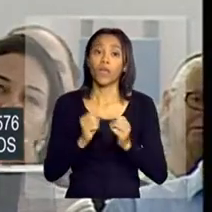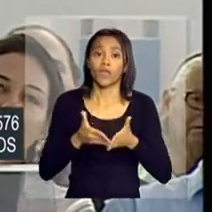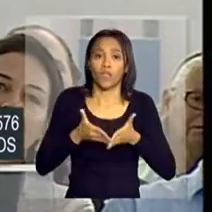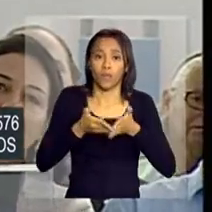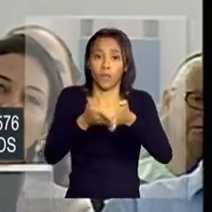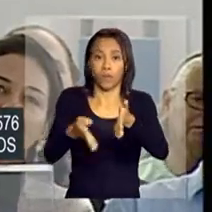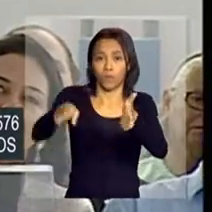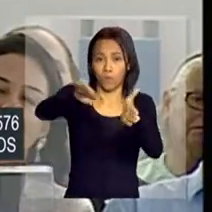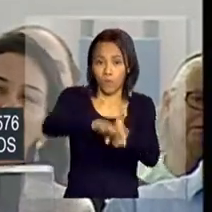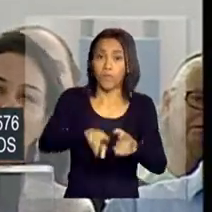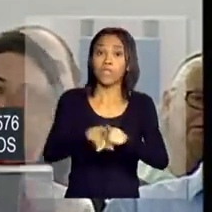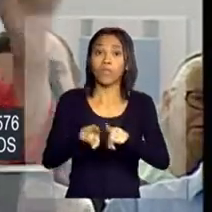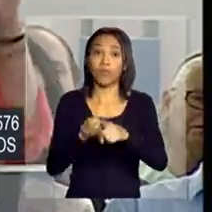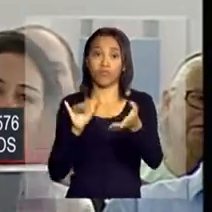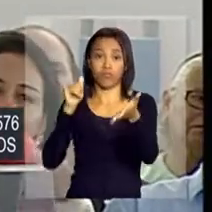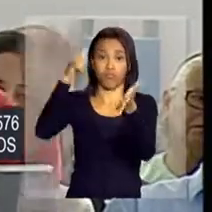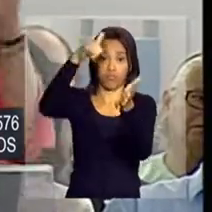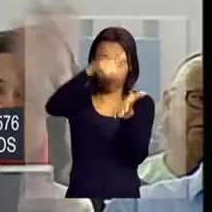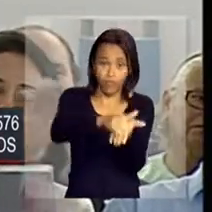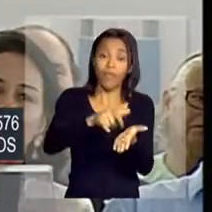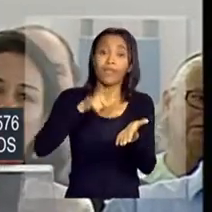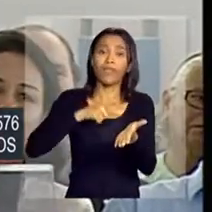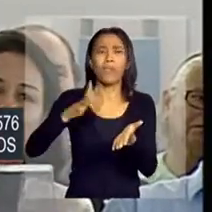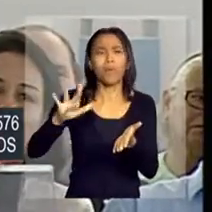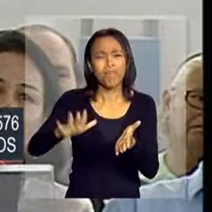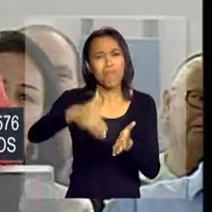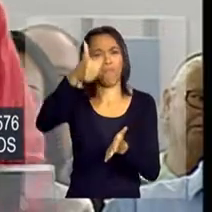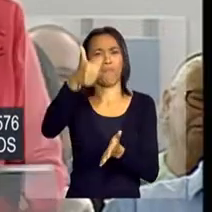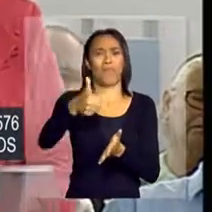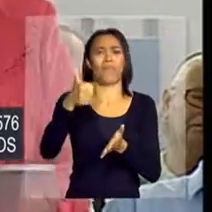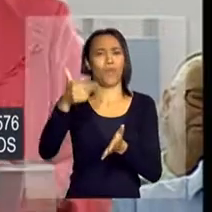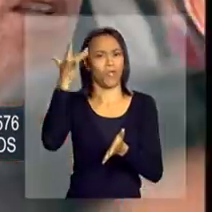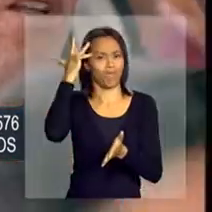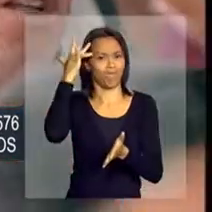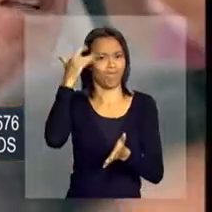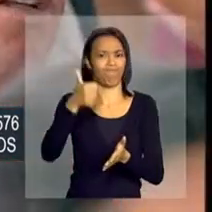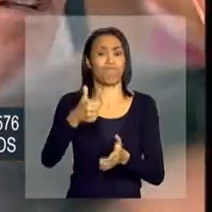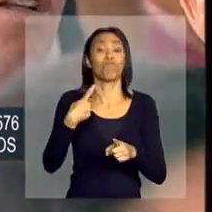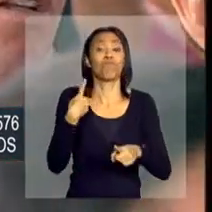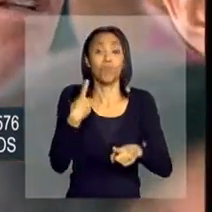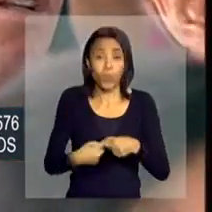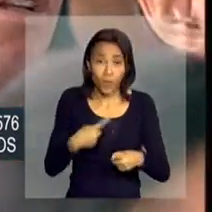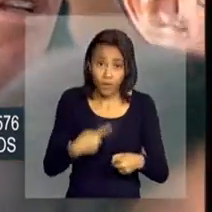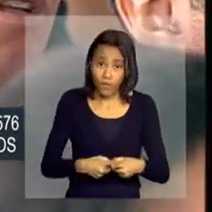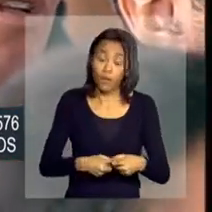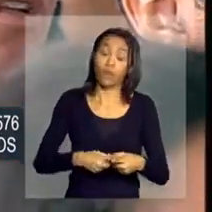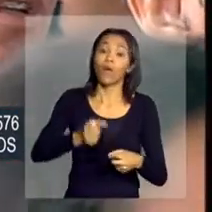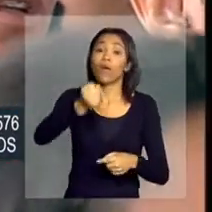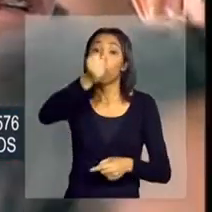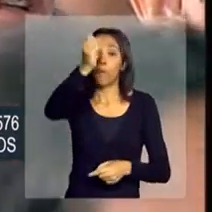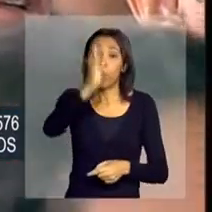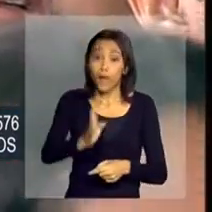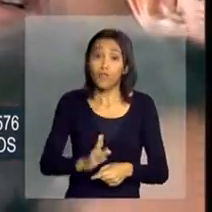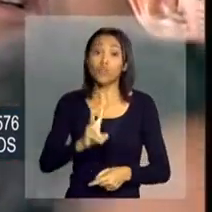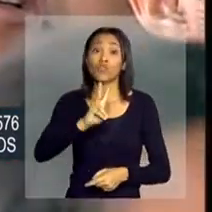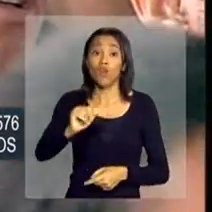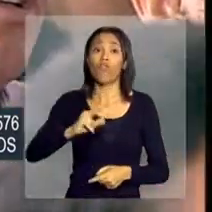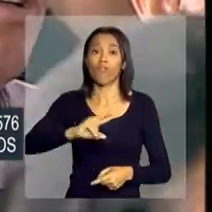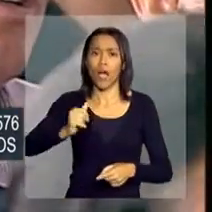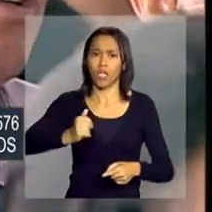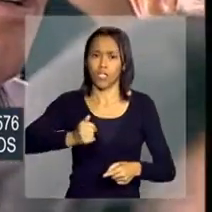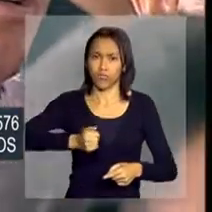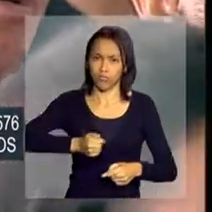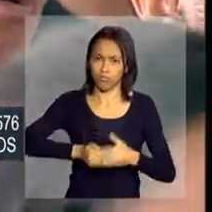nesse país tenham uma grande melhoria. Por quê? Porque o Brasil só vai andar